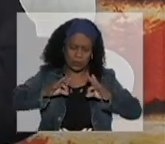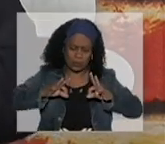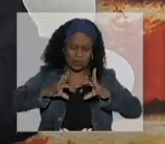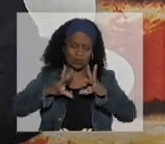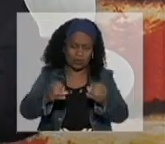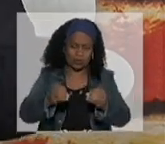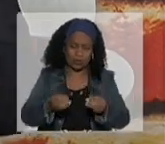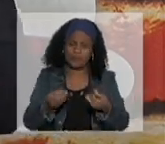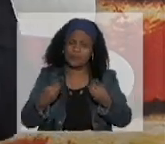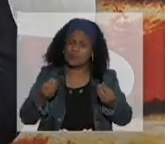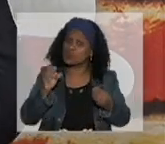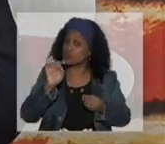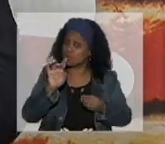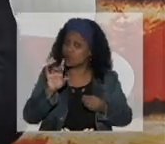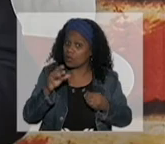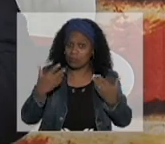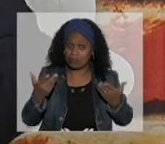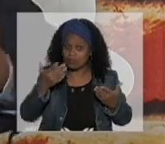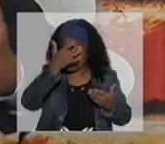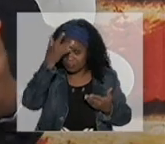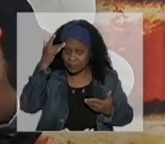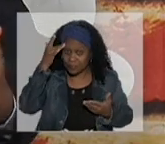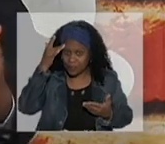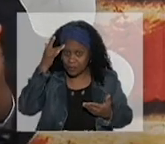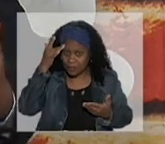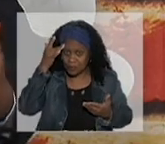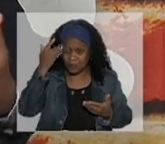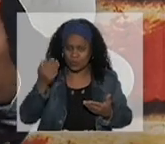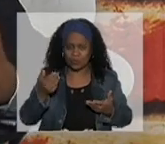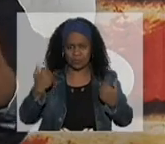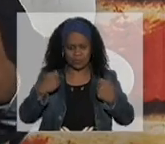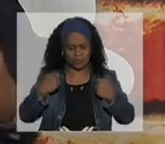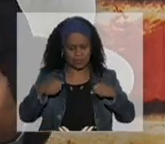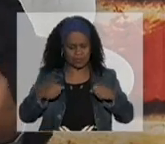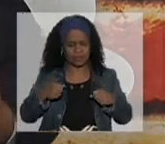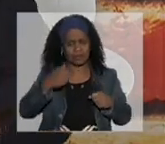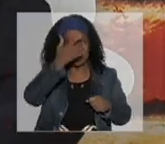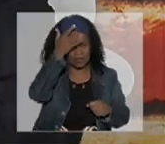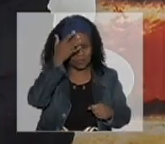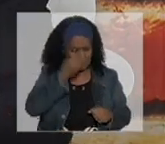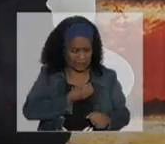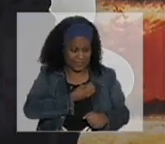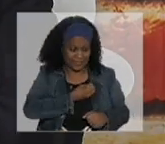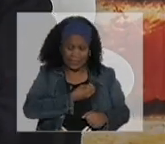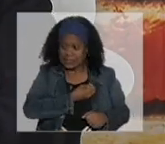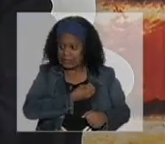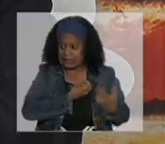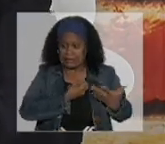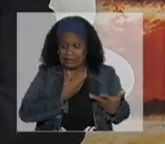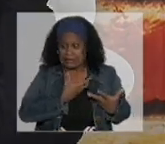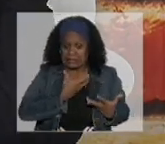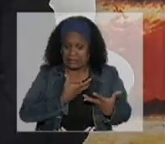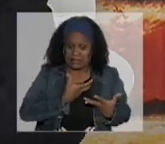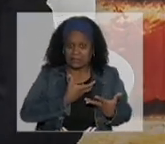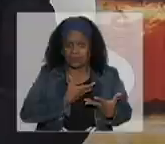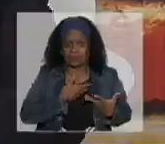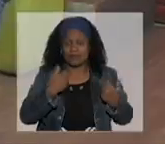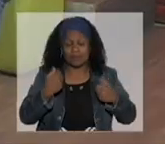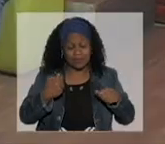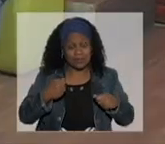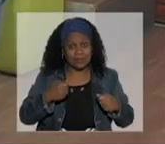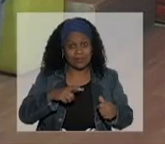como um todo, mas do que adiantava fazer isso com as pessoas, com a sua integridade ameaçada, com a sua vida ameaçada